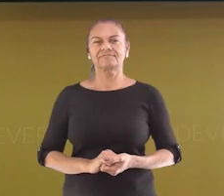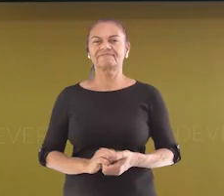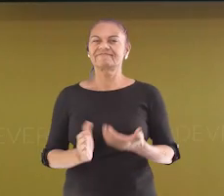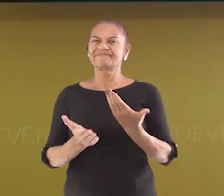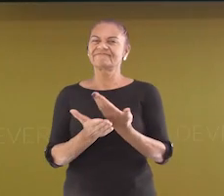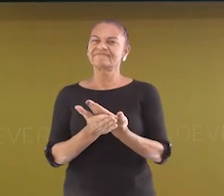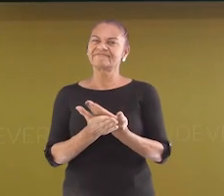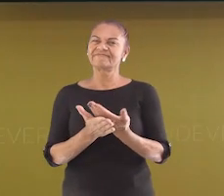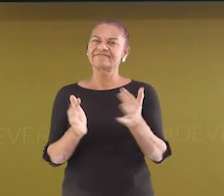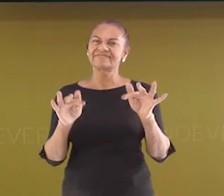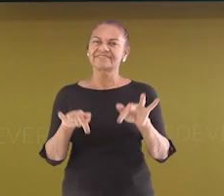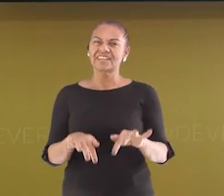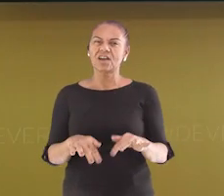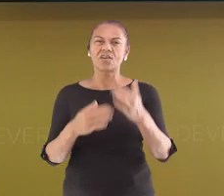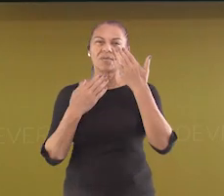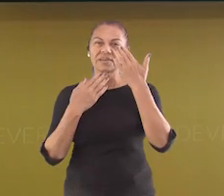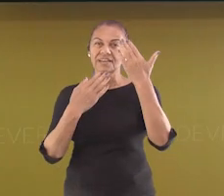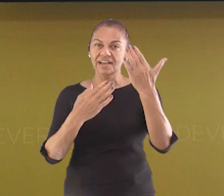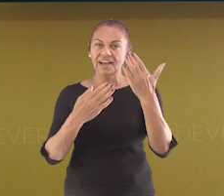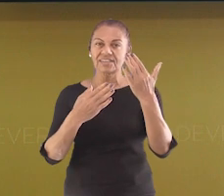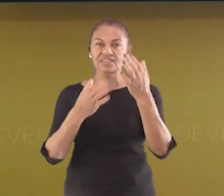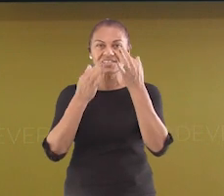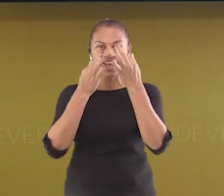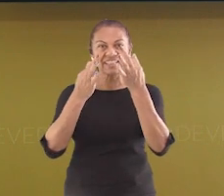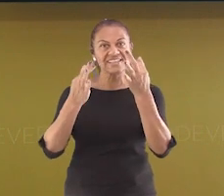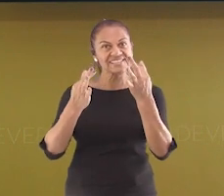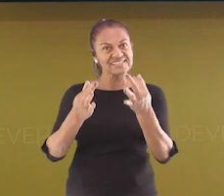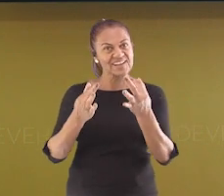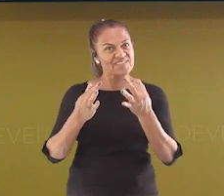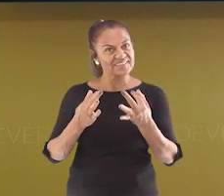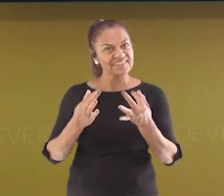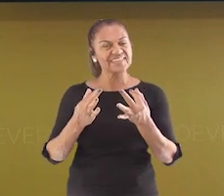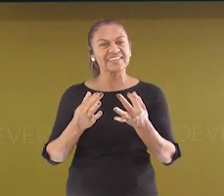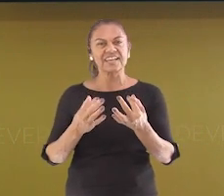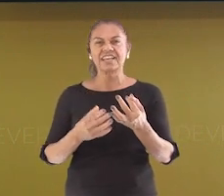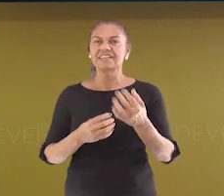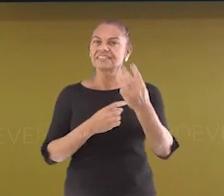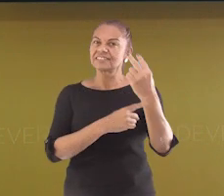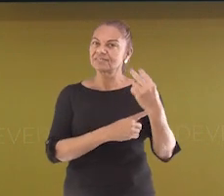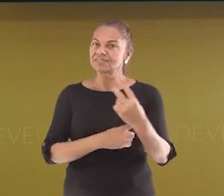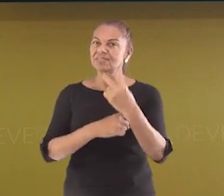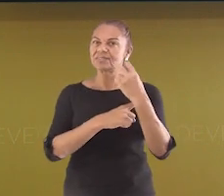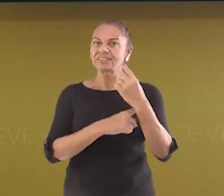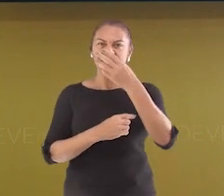E a nossa aula chegou ao fim. Muito obrigado pela atenção de vocês. Fiquem